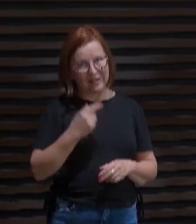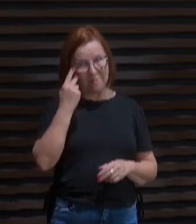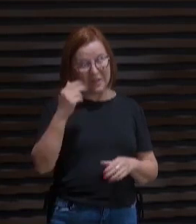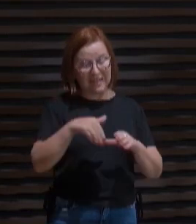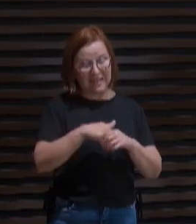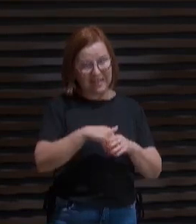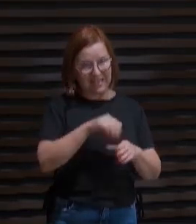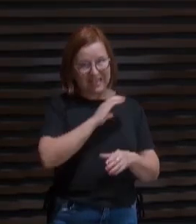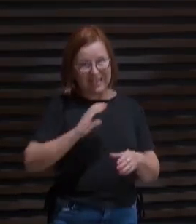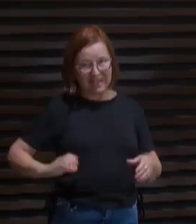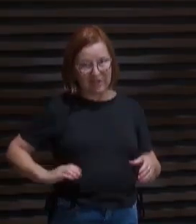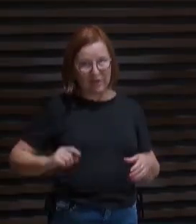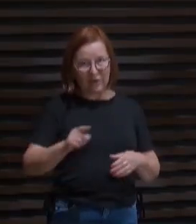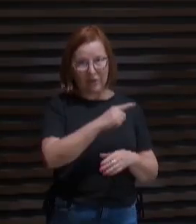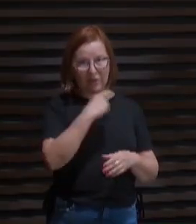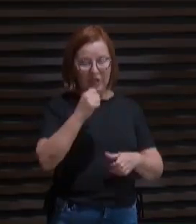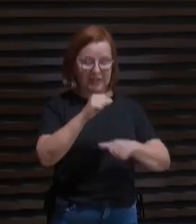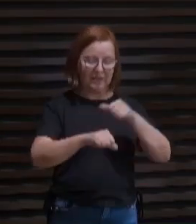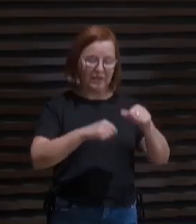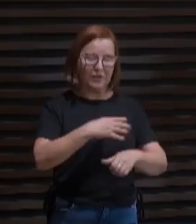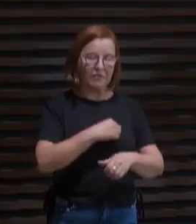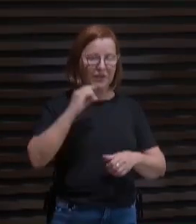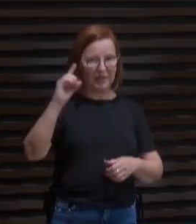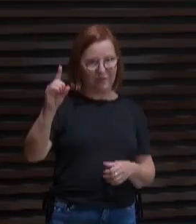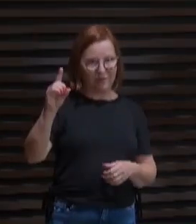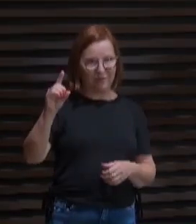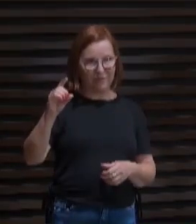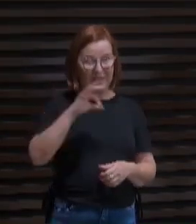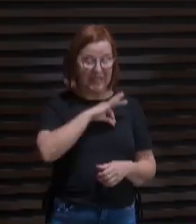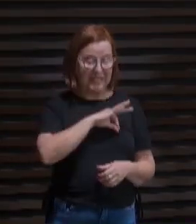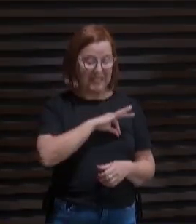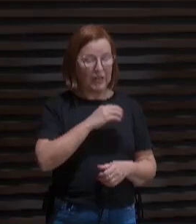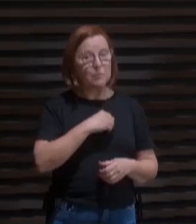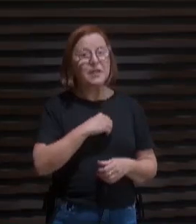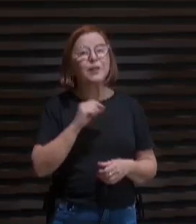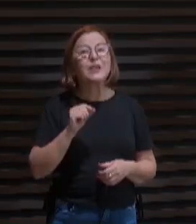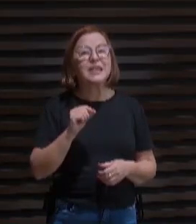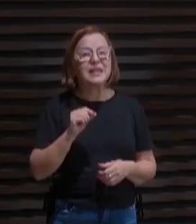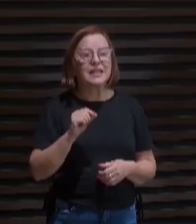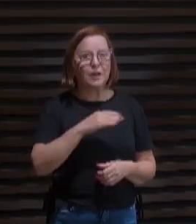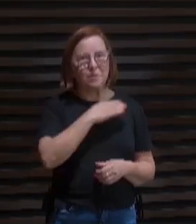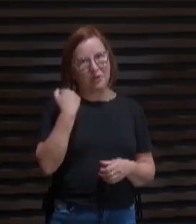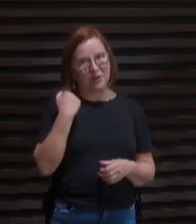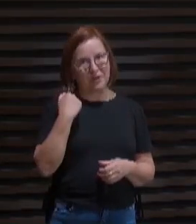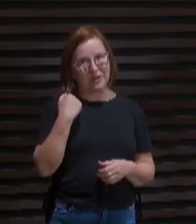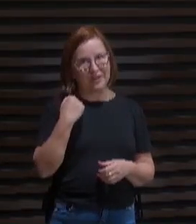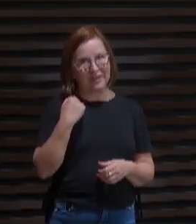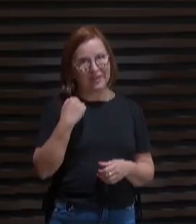Você lembra que a Bíblia diz que o salário do pecado é o quê? A morte. A Bíblia diz que a pessoa que